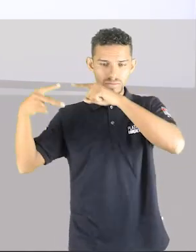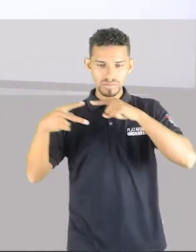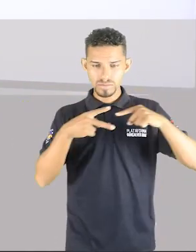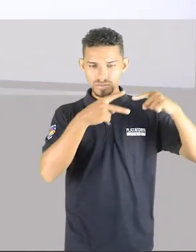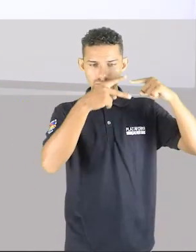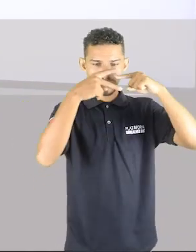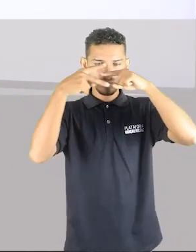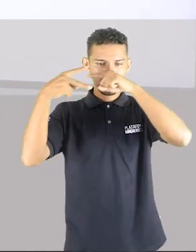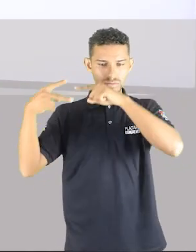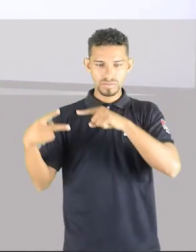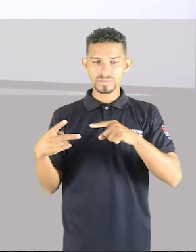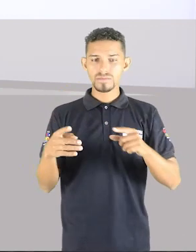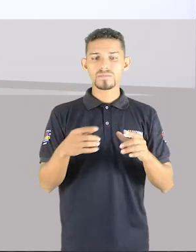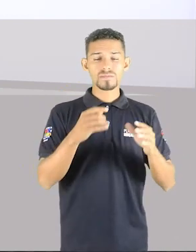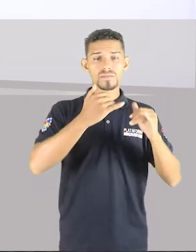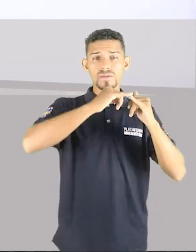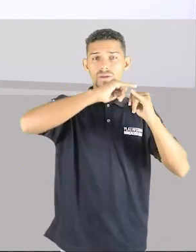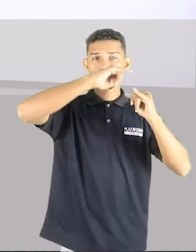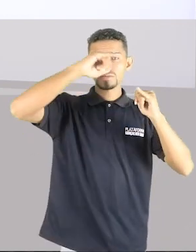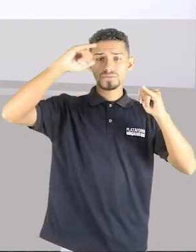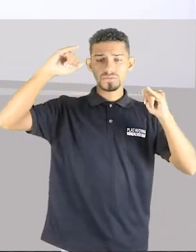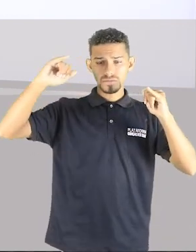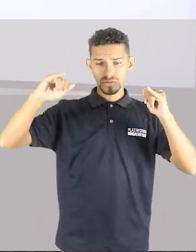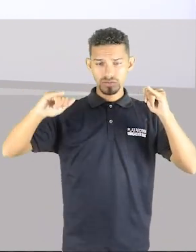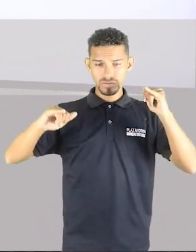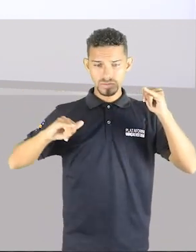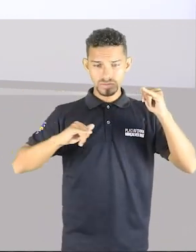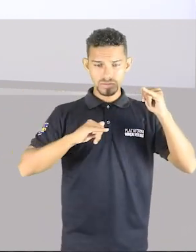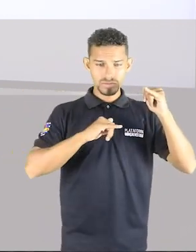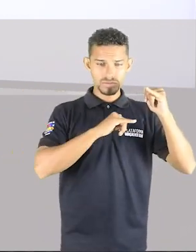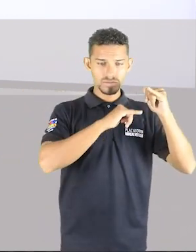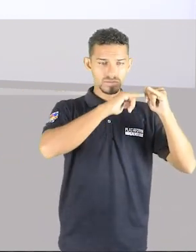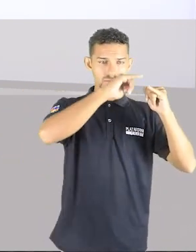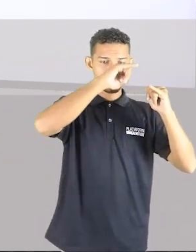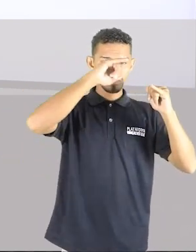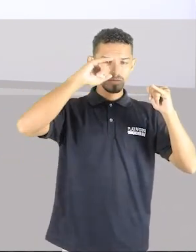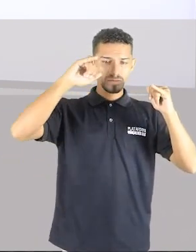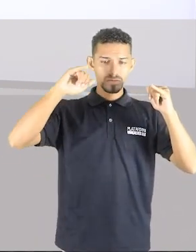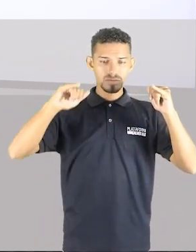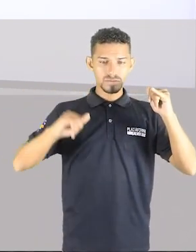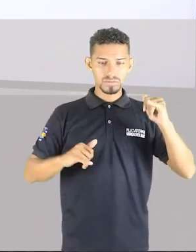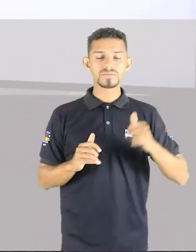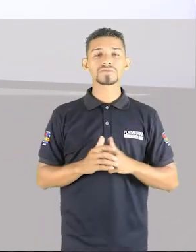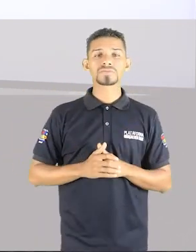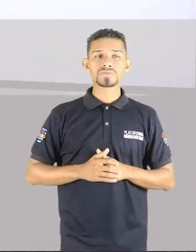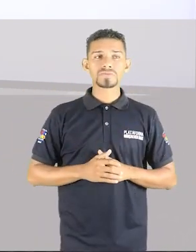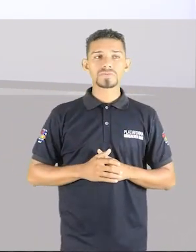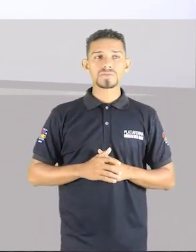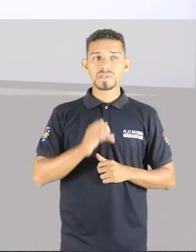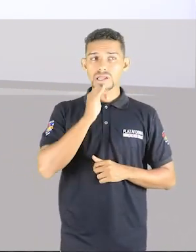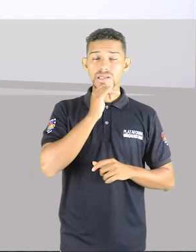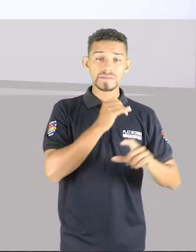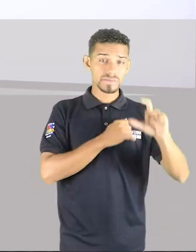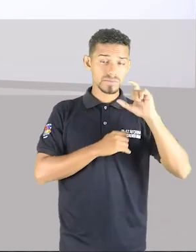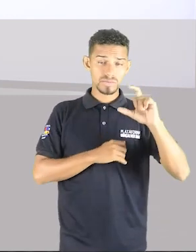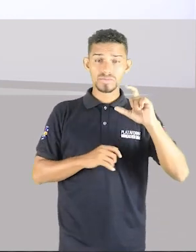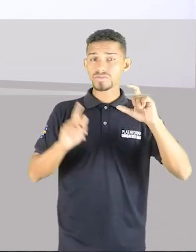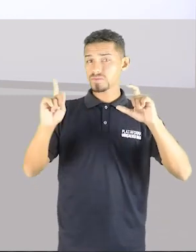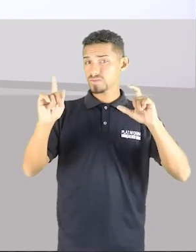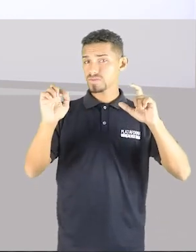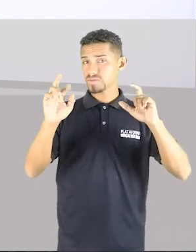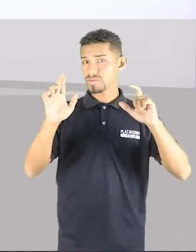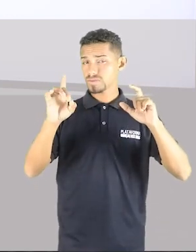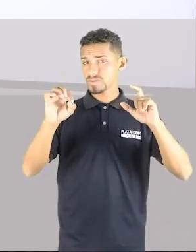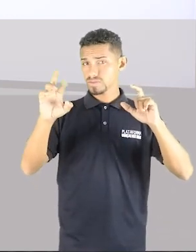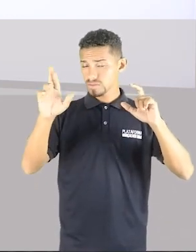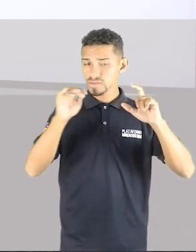são conect no mesmo fio Então tá aqui ó uma um gerador que é uma pilha um